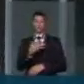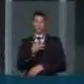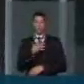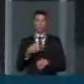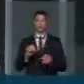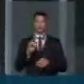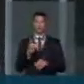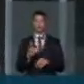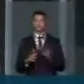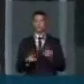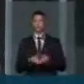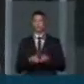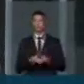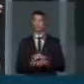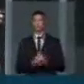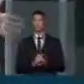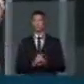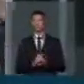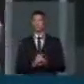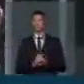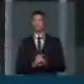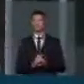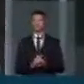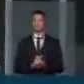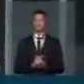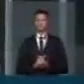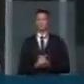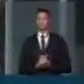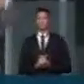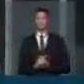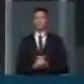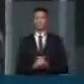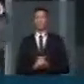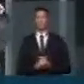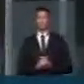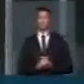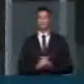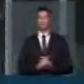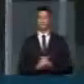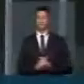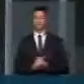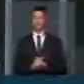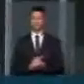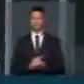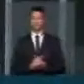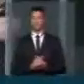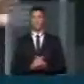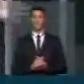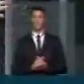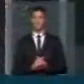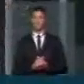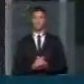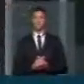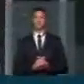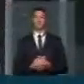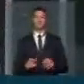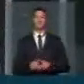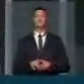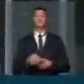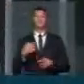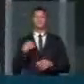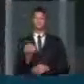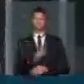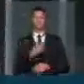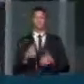de Vossa Excelência, que seria uma honra, mas infelizmente é, e isso, exclusivamente de Rondônia. Não são